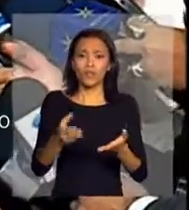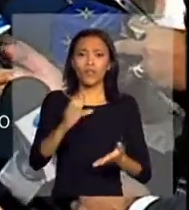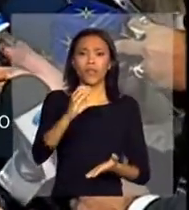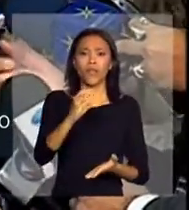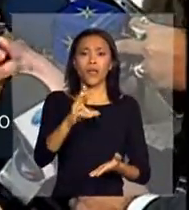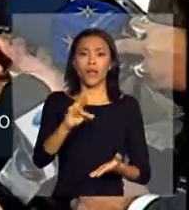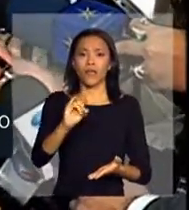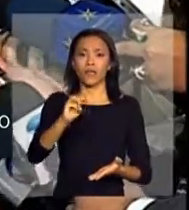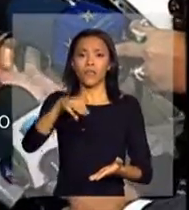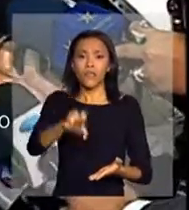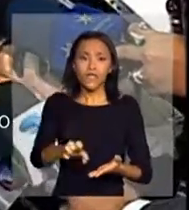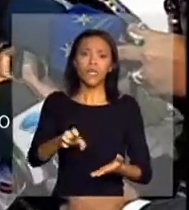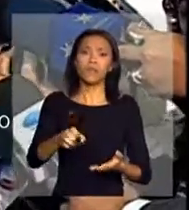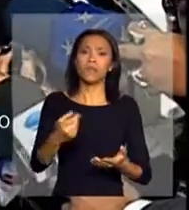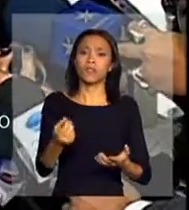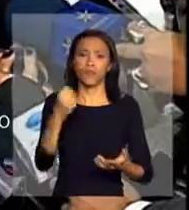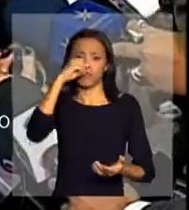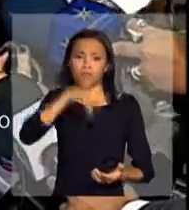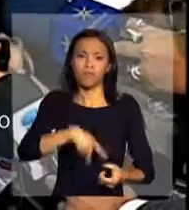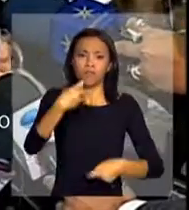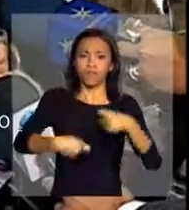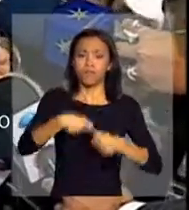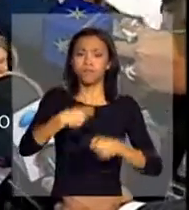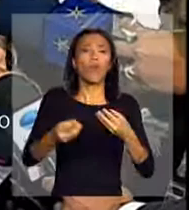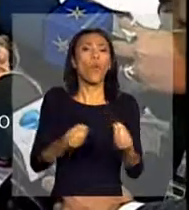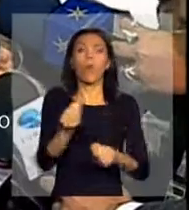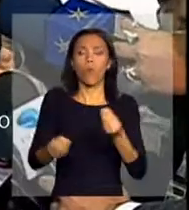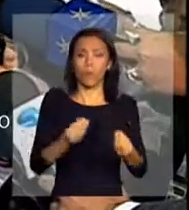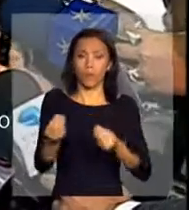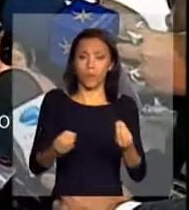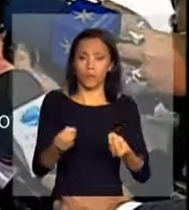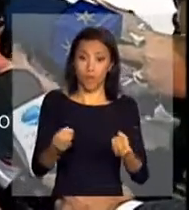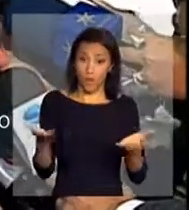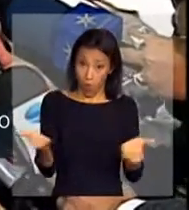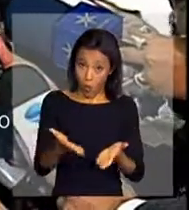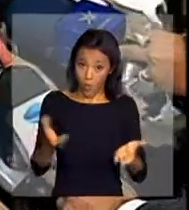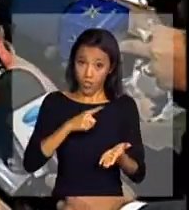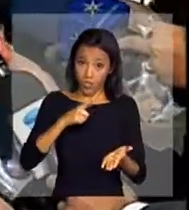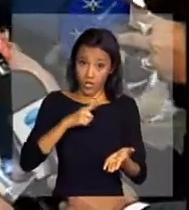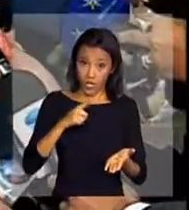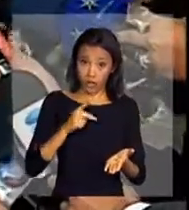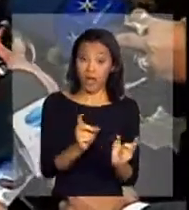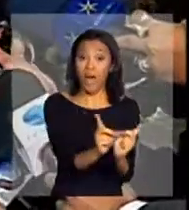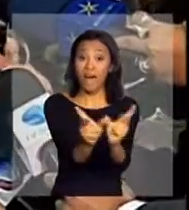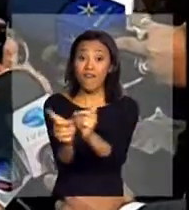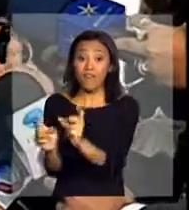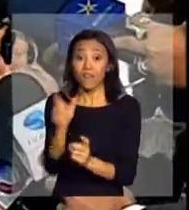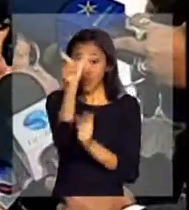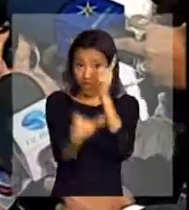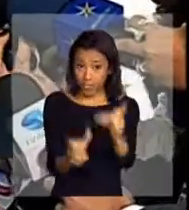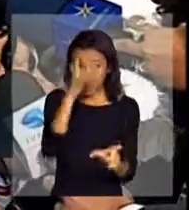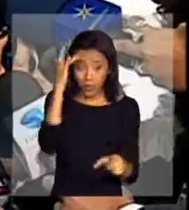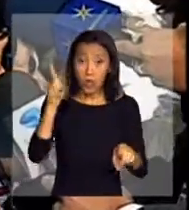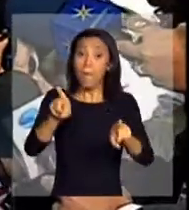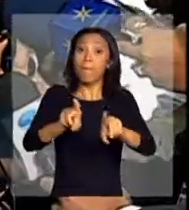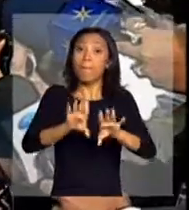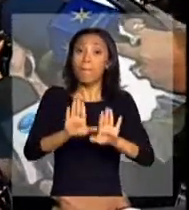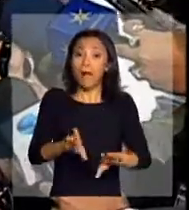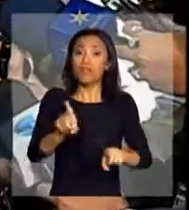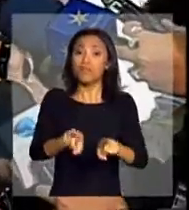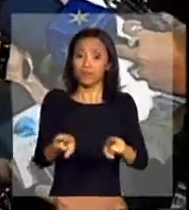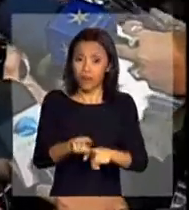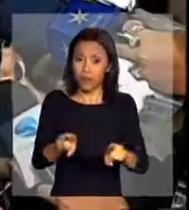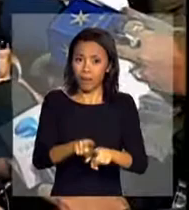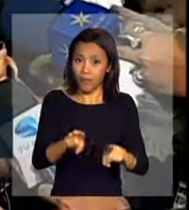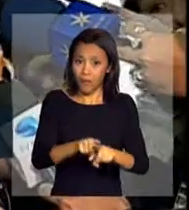explicar o número da tipificação do crime? Porque hoje é crime tráfico para exploração sexual. Hoje você tem a tipificação do tráfico de pessoas, mas vinculado à exploração sexual. E o tráfico